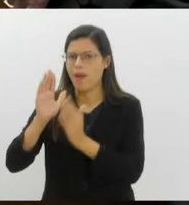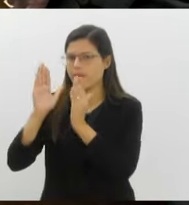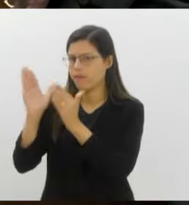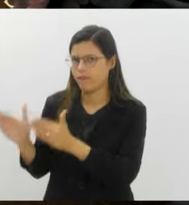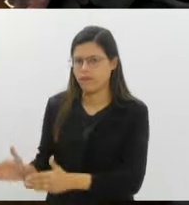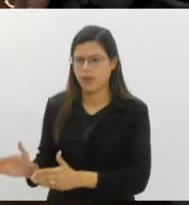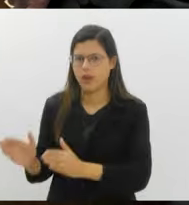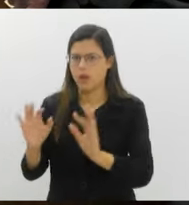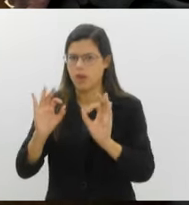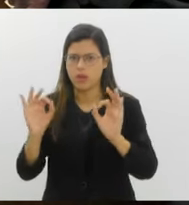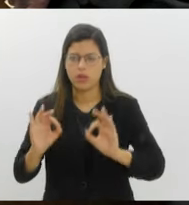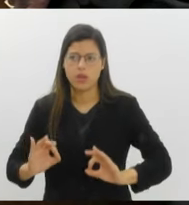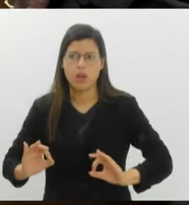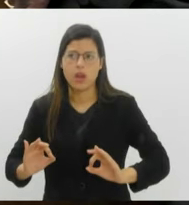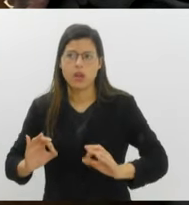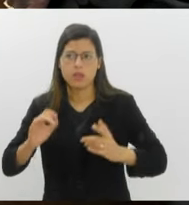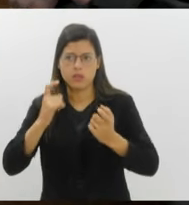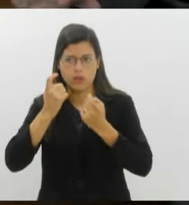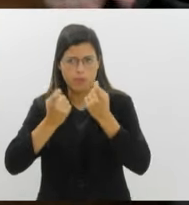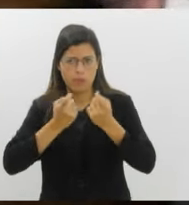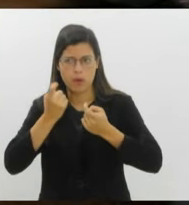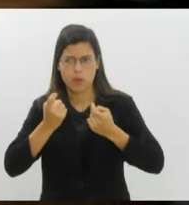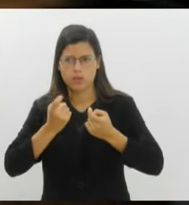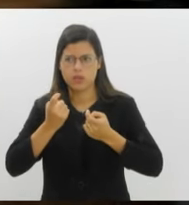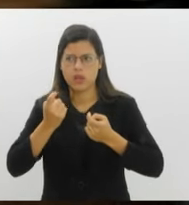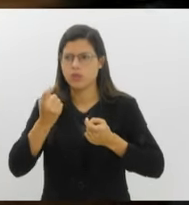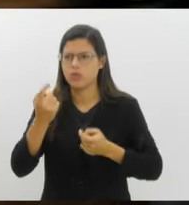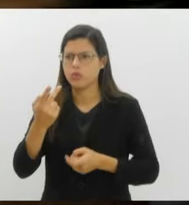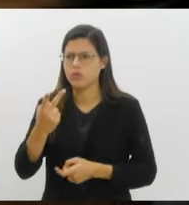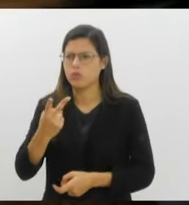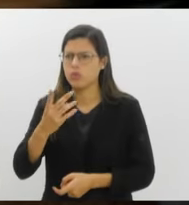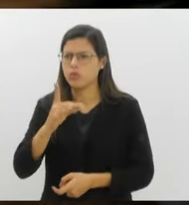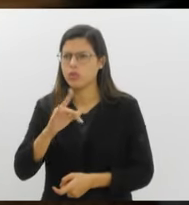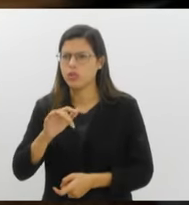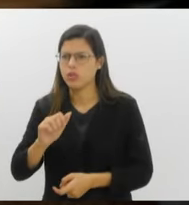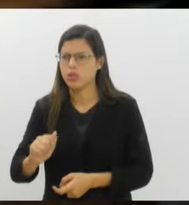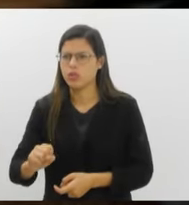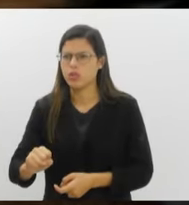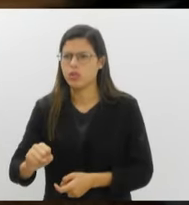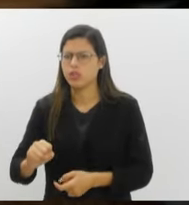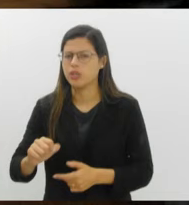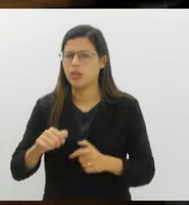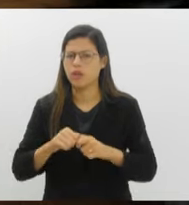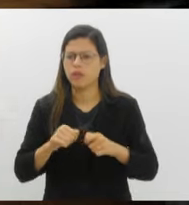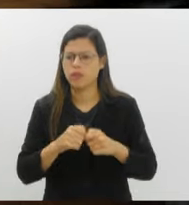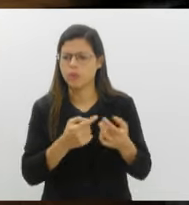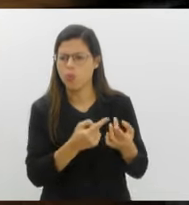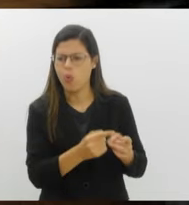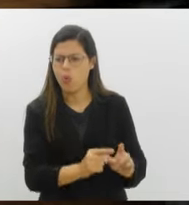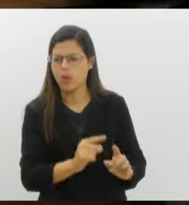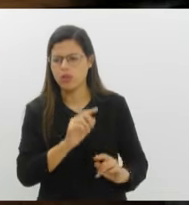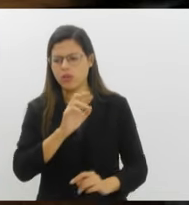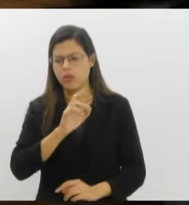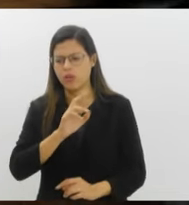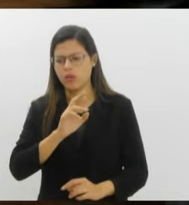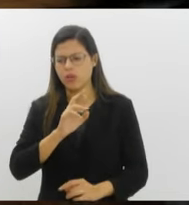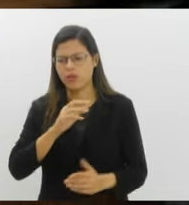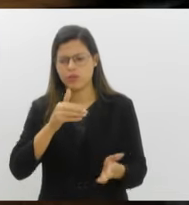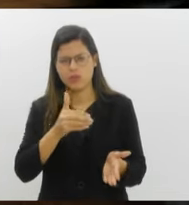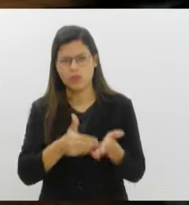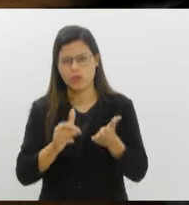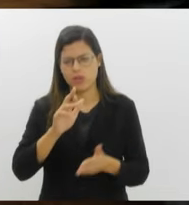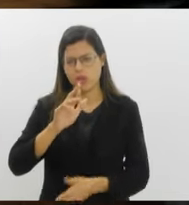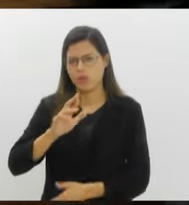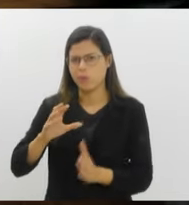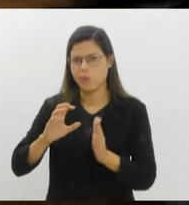já inclusive acabou, acho que há 2 dias, de chutar o Republicanos, porque é assim que ele faz com as pessoas que o cercam. Quando